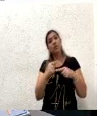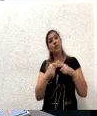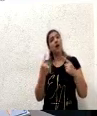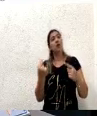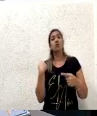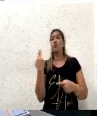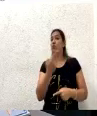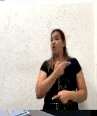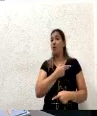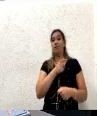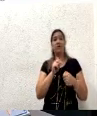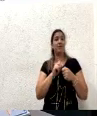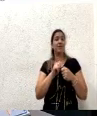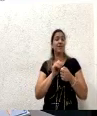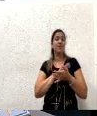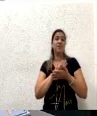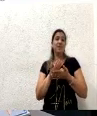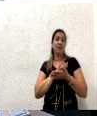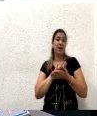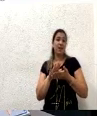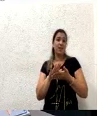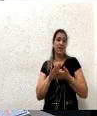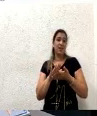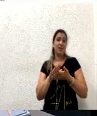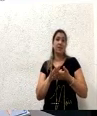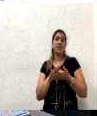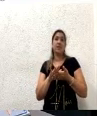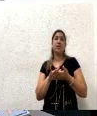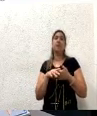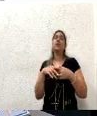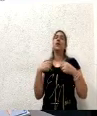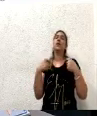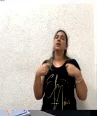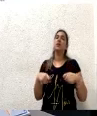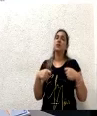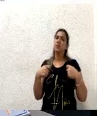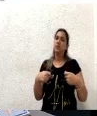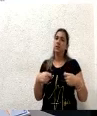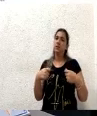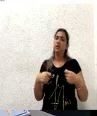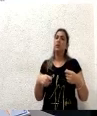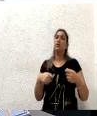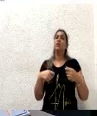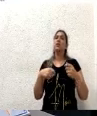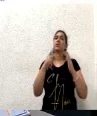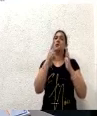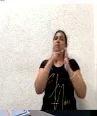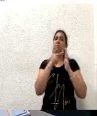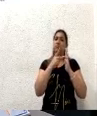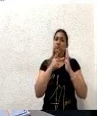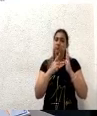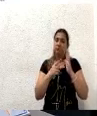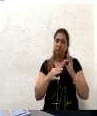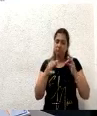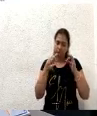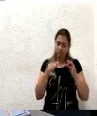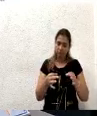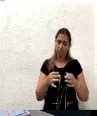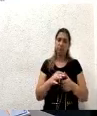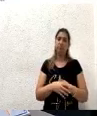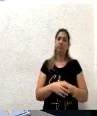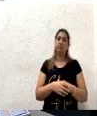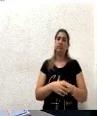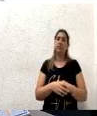executamos. Né? Então, assim, tem que ter todo aquela compreensão de cada um no